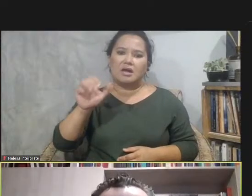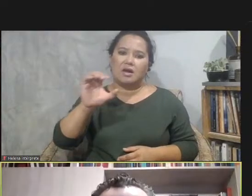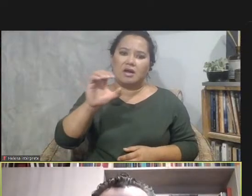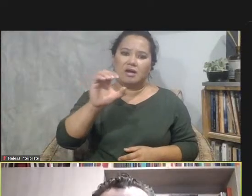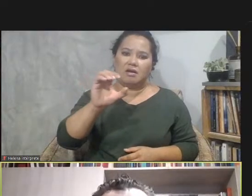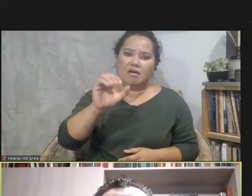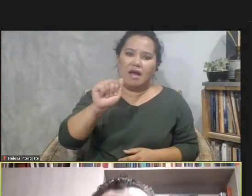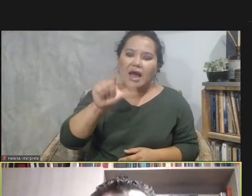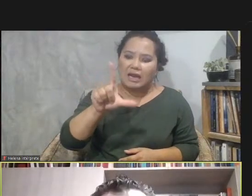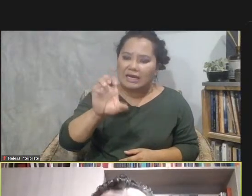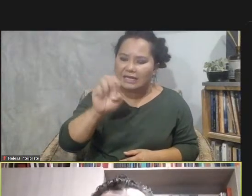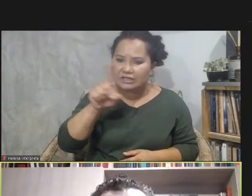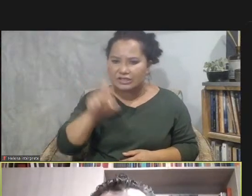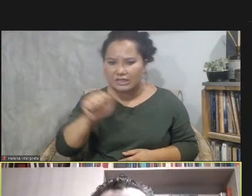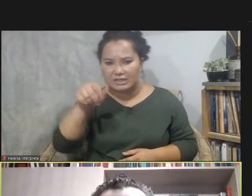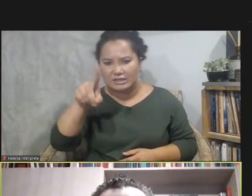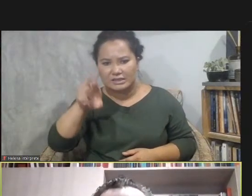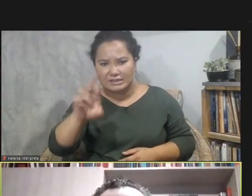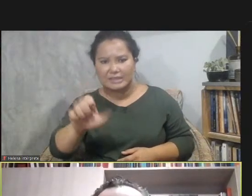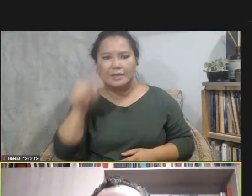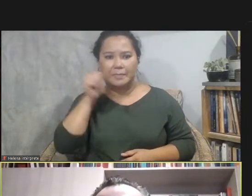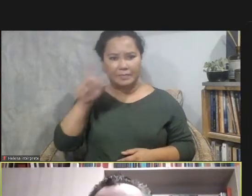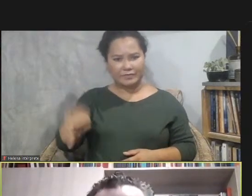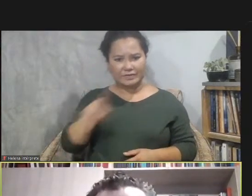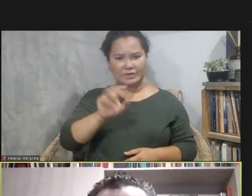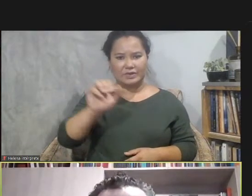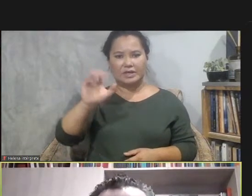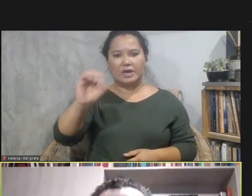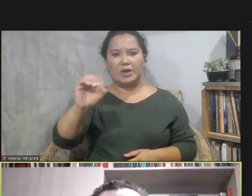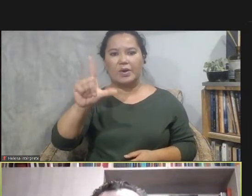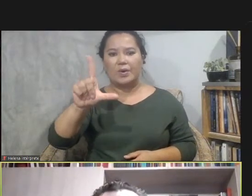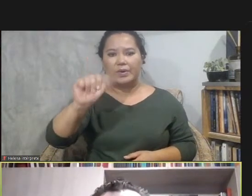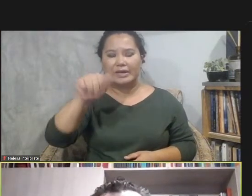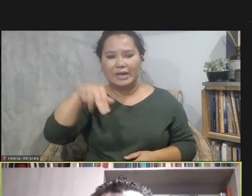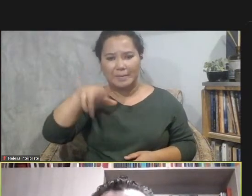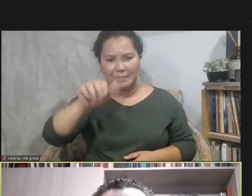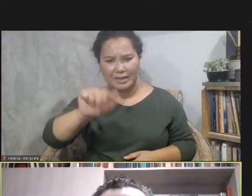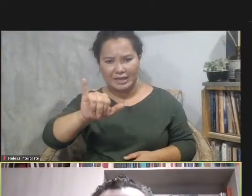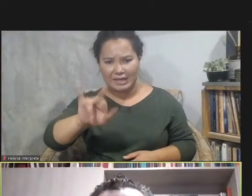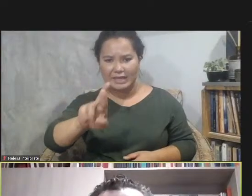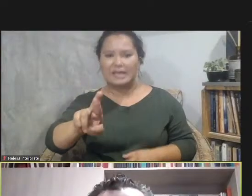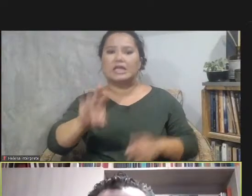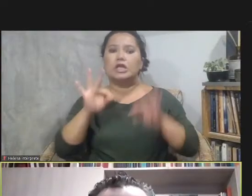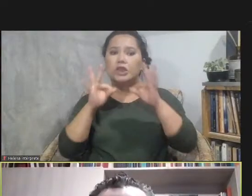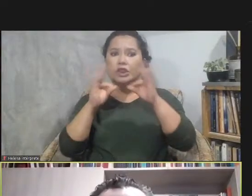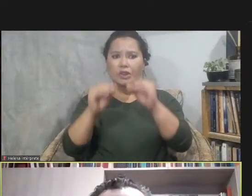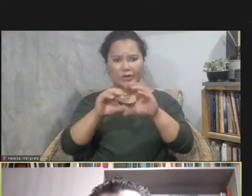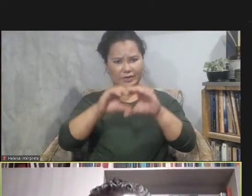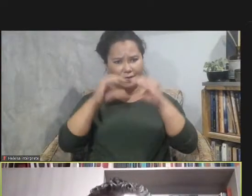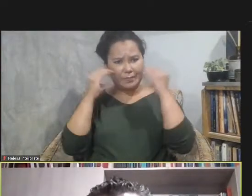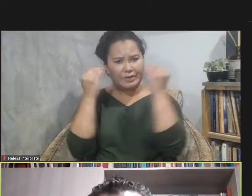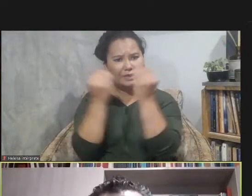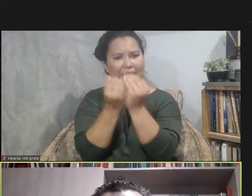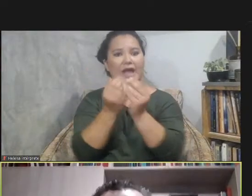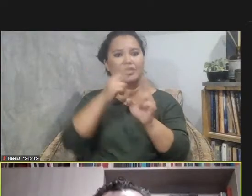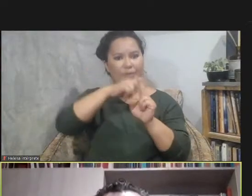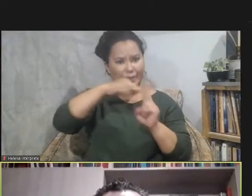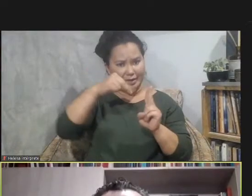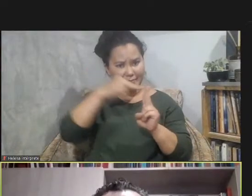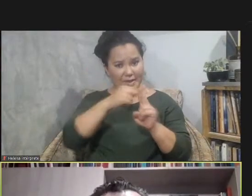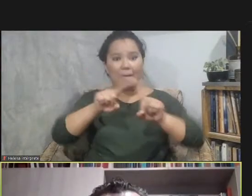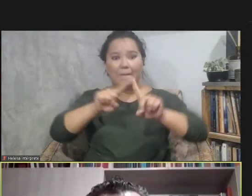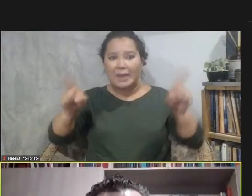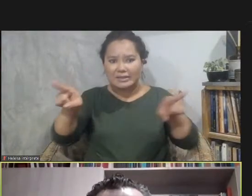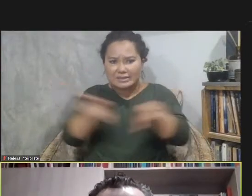Universidade de Brasília, mas especialmente também a toda a comunidade externa de Brasília, do Distrito Federal, do entorno, todos aqueles que